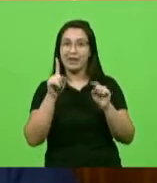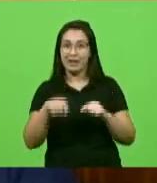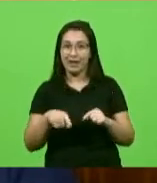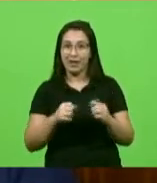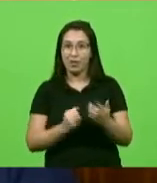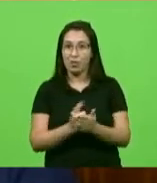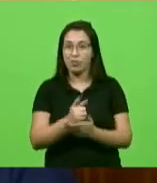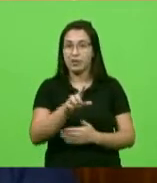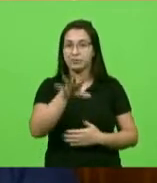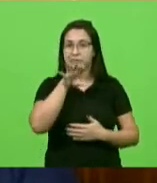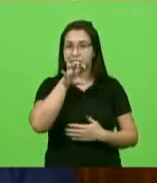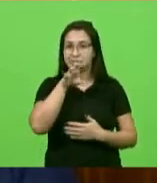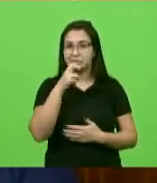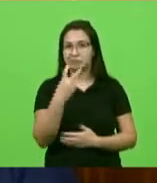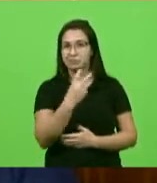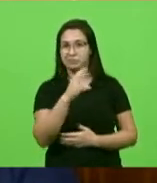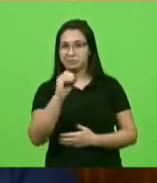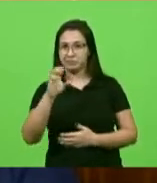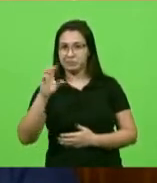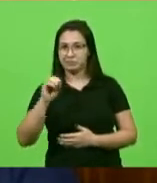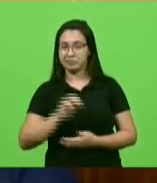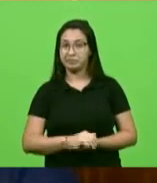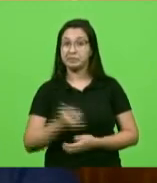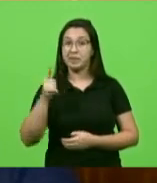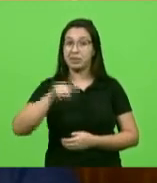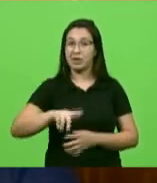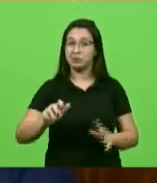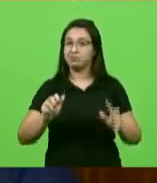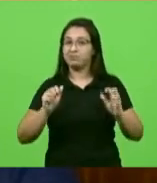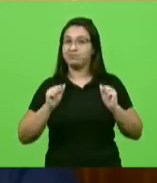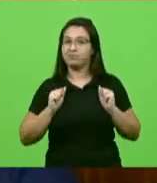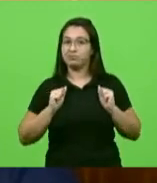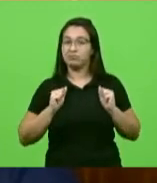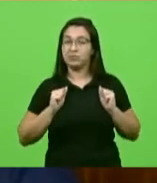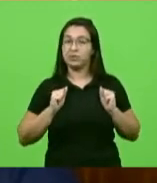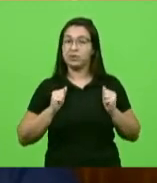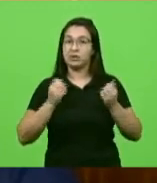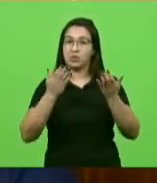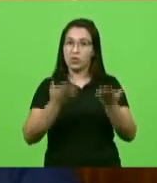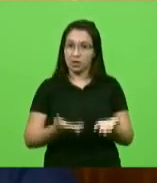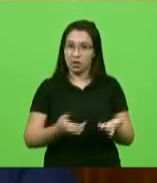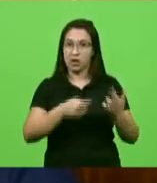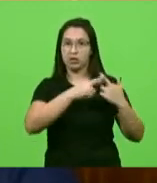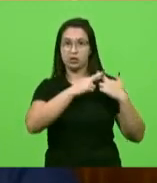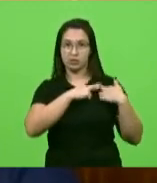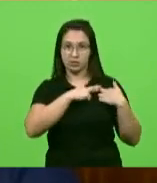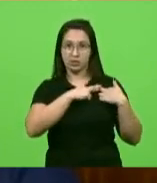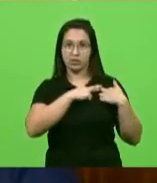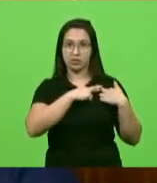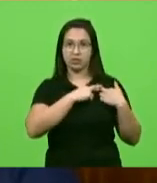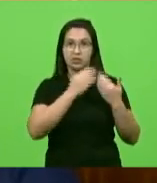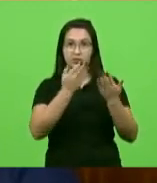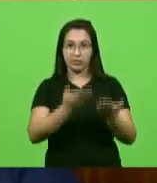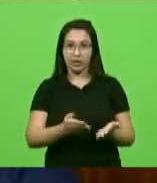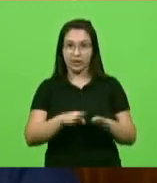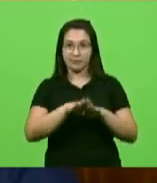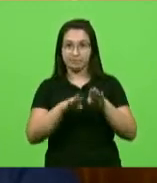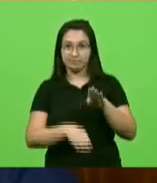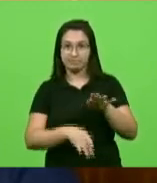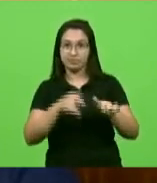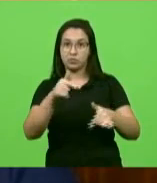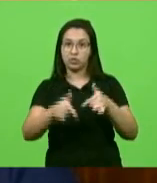200 respiradores. E também quanto à omissão no que se refere à responsabilização dos